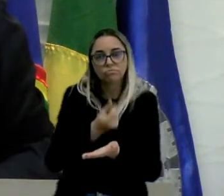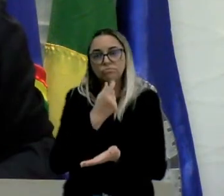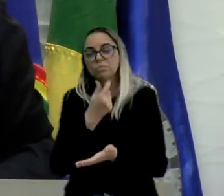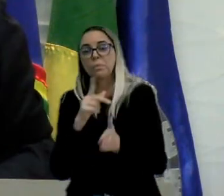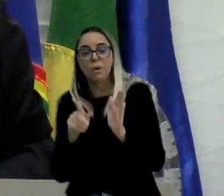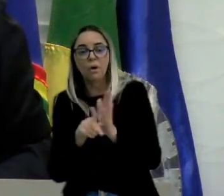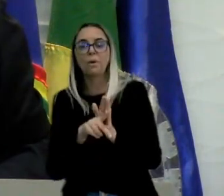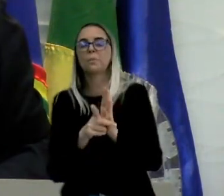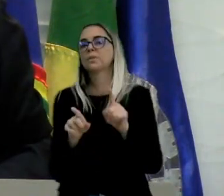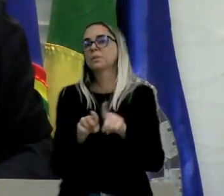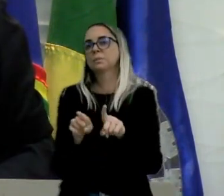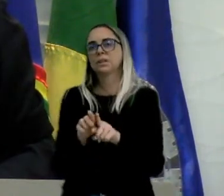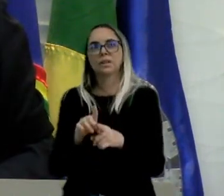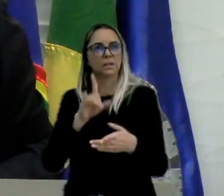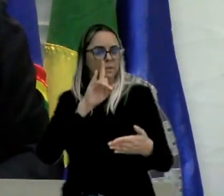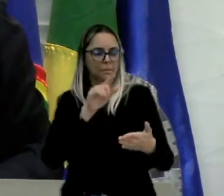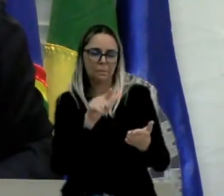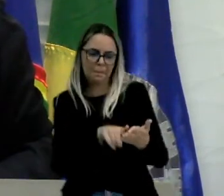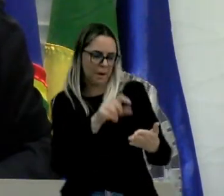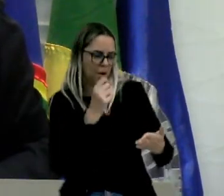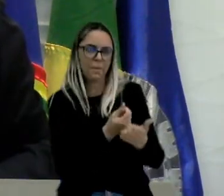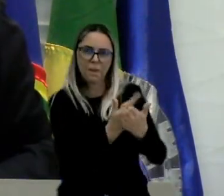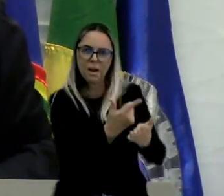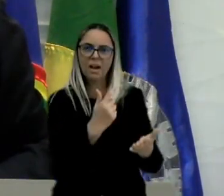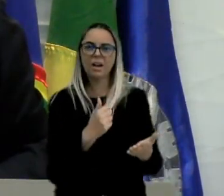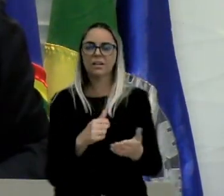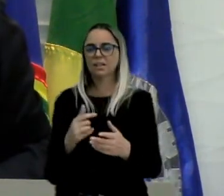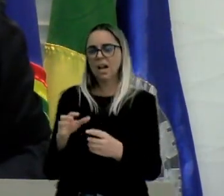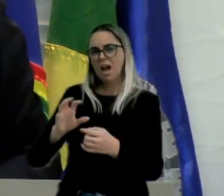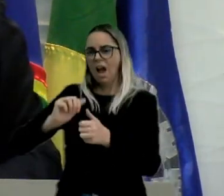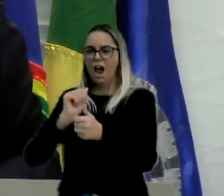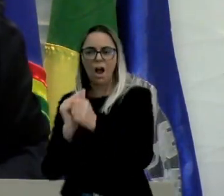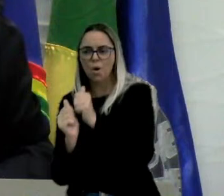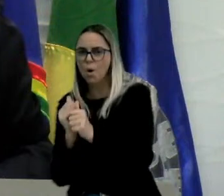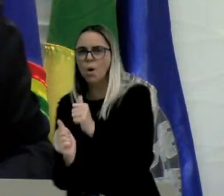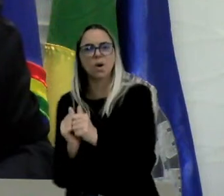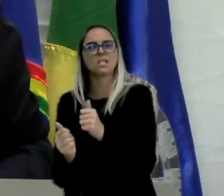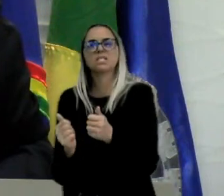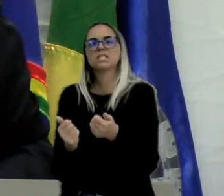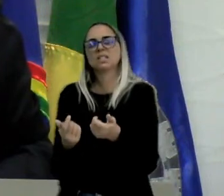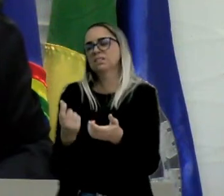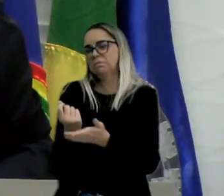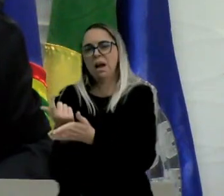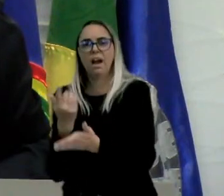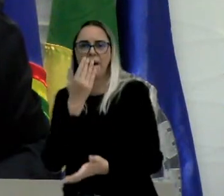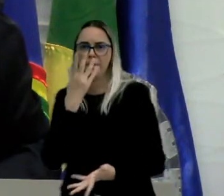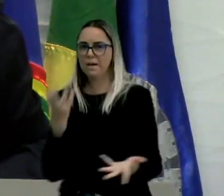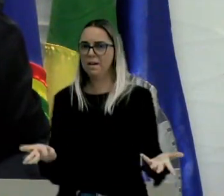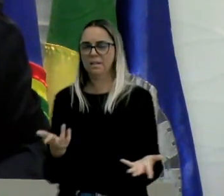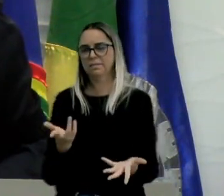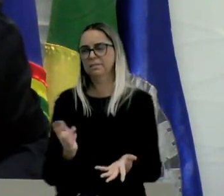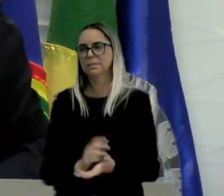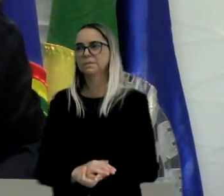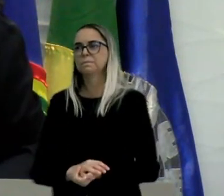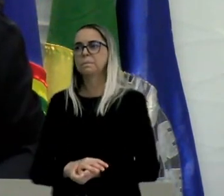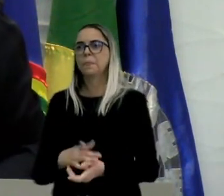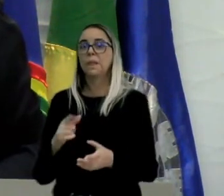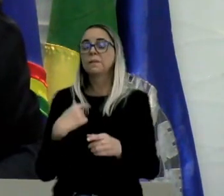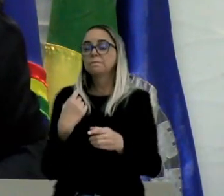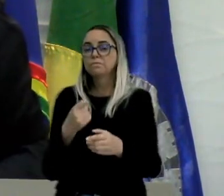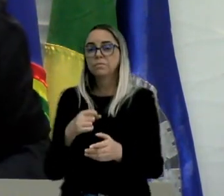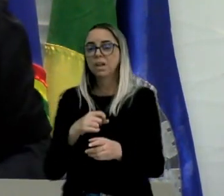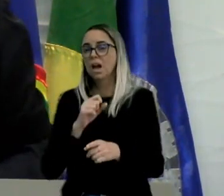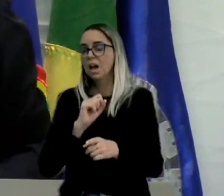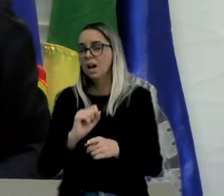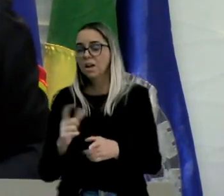para pagar uma conta tem o dinheiro para comprar 1 kg de arroz porque se ele alugar o carro um carro só quer vir para